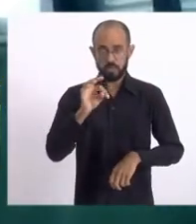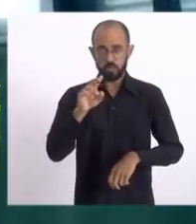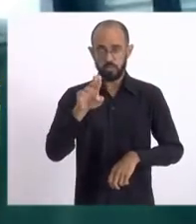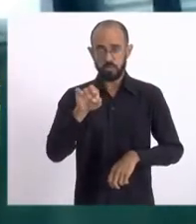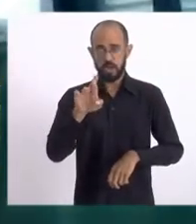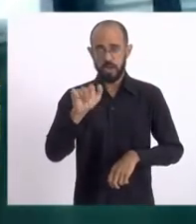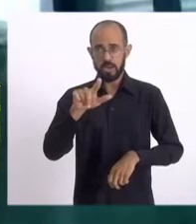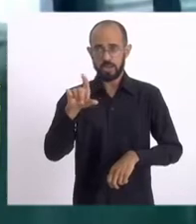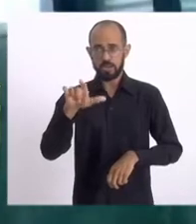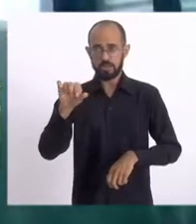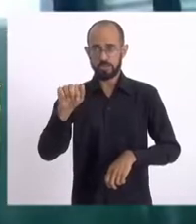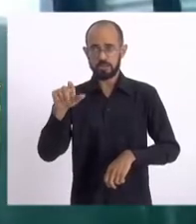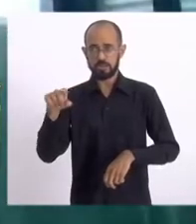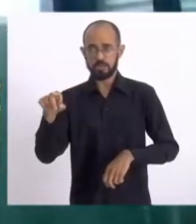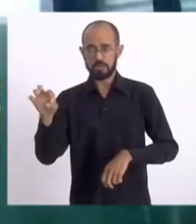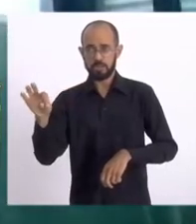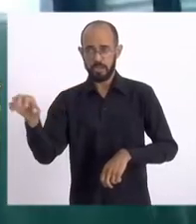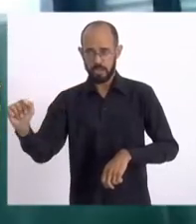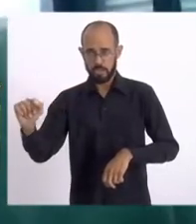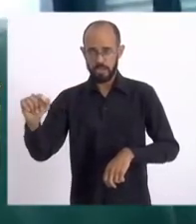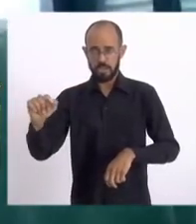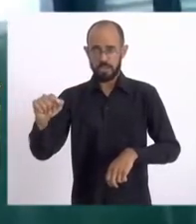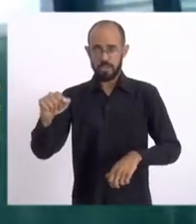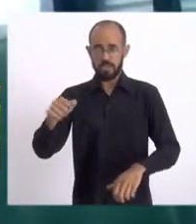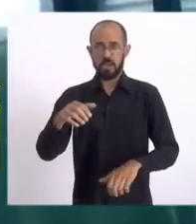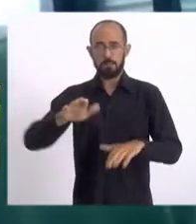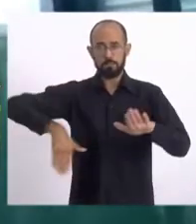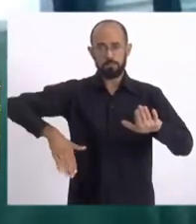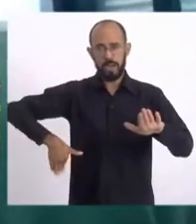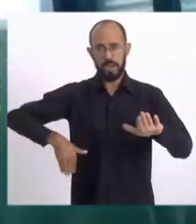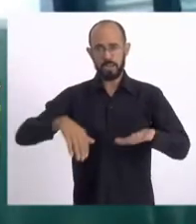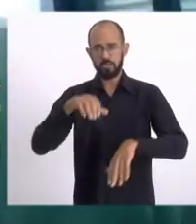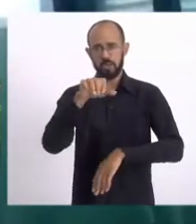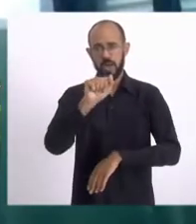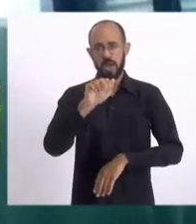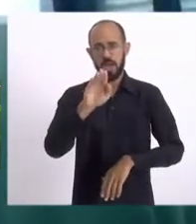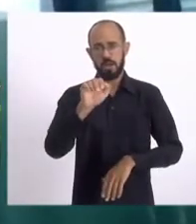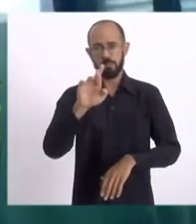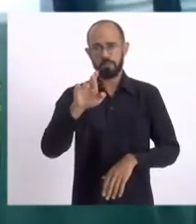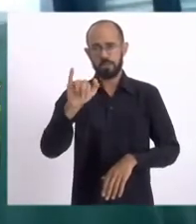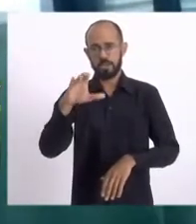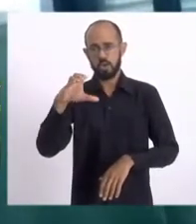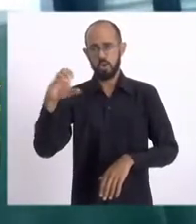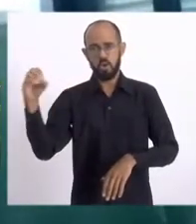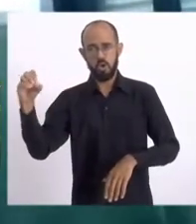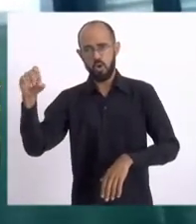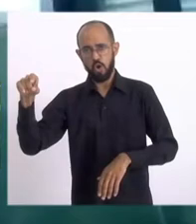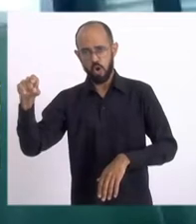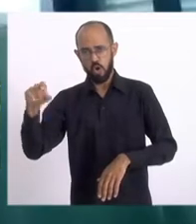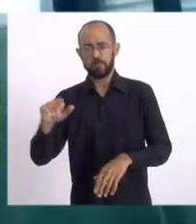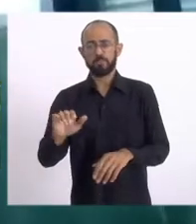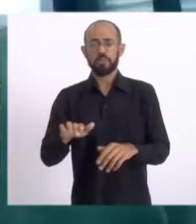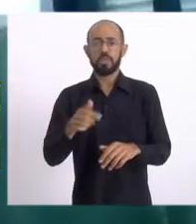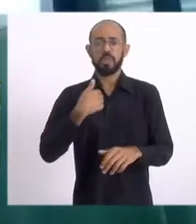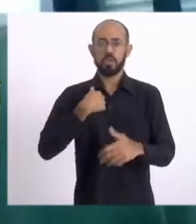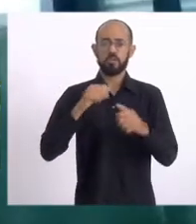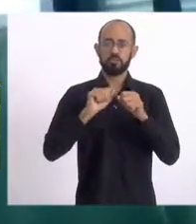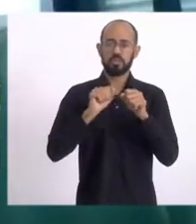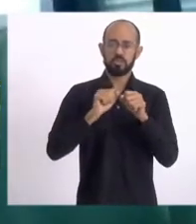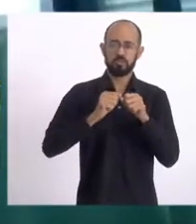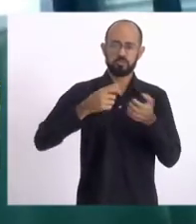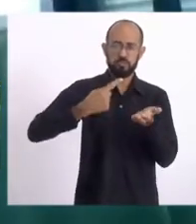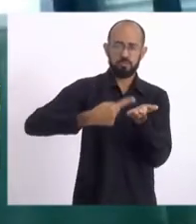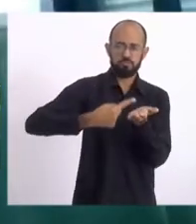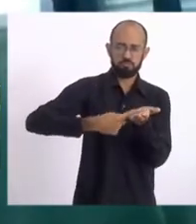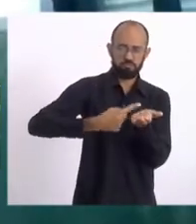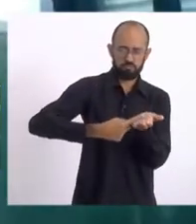na Praia do Abricó, etc. Eu reapresentei, já tem vários meses, e fiz uma negociação com o deputado Rodrigo